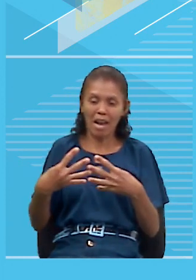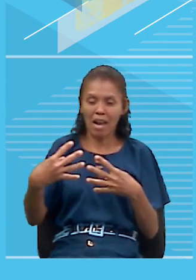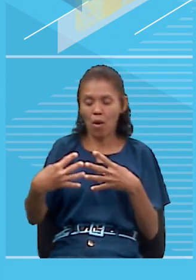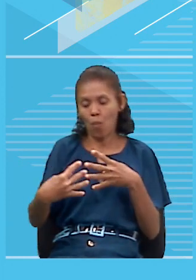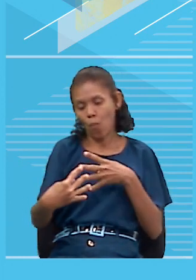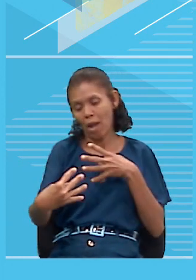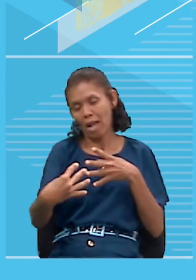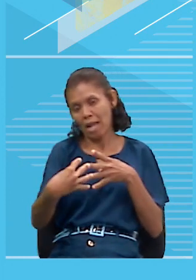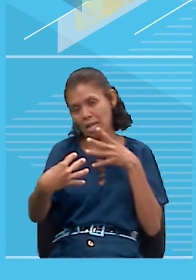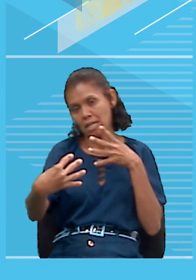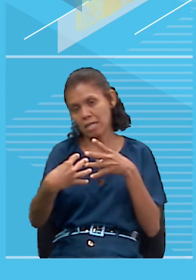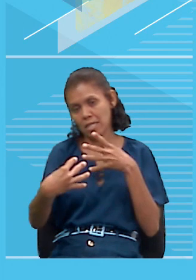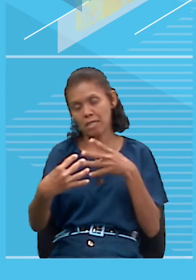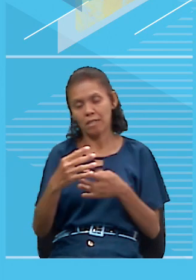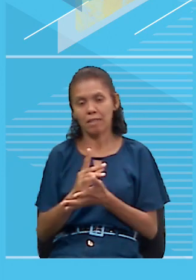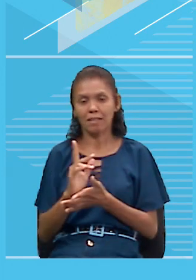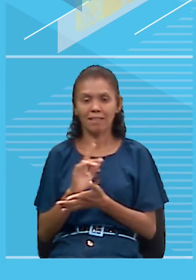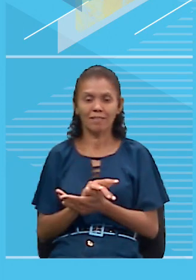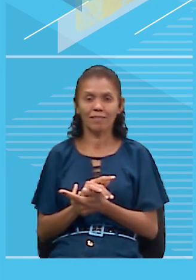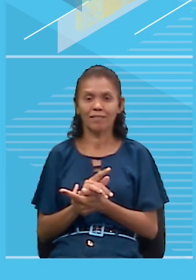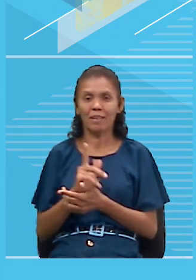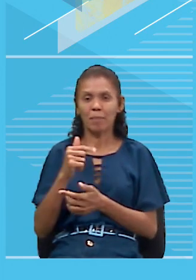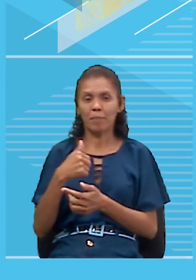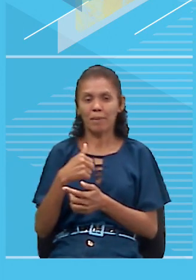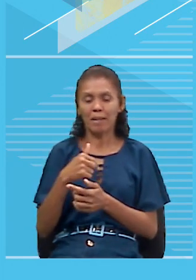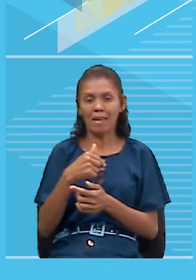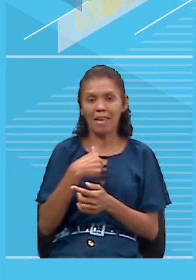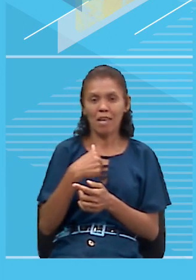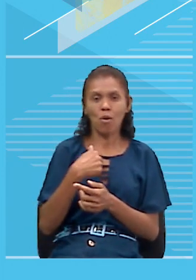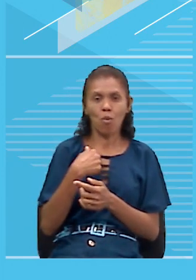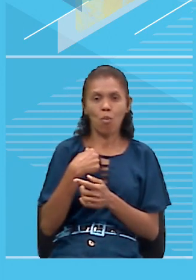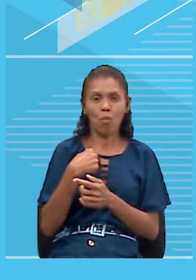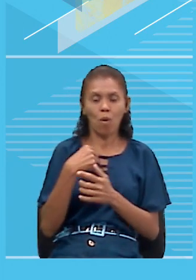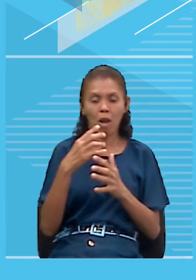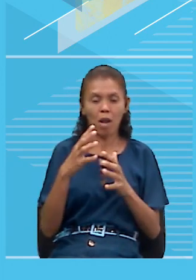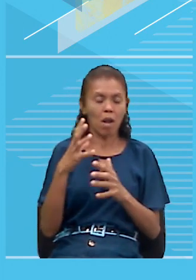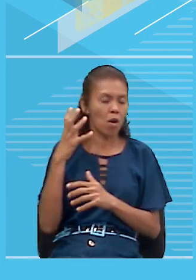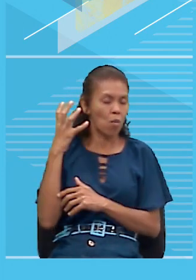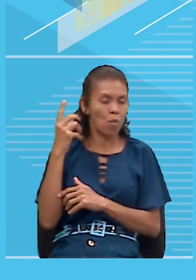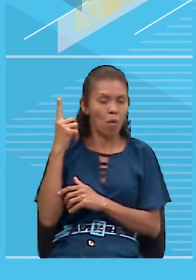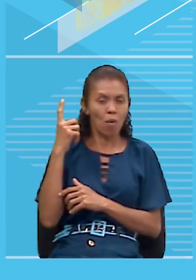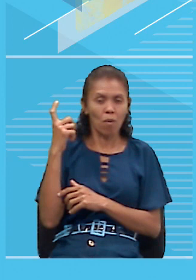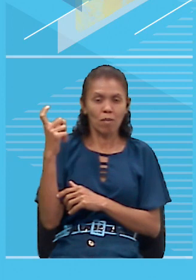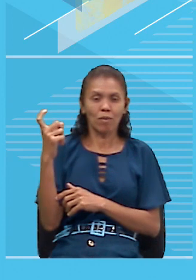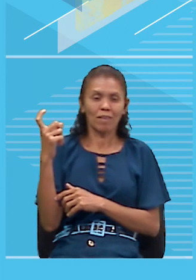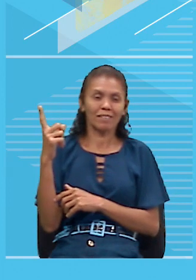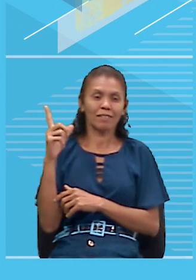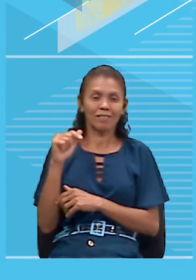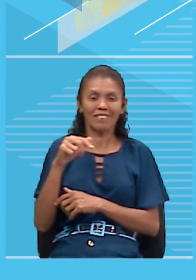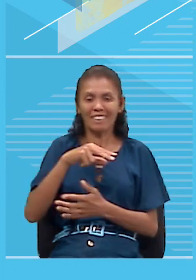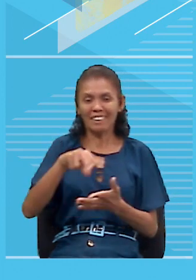ia ver muita marmota porque depois que eu ligo o sonho eu danço Eu Danço tudo